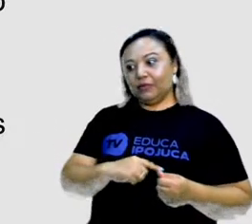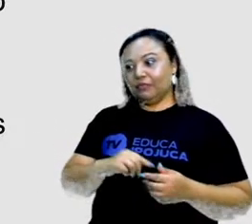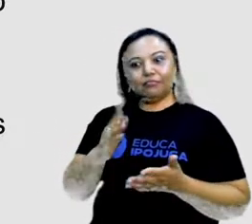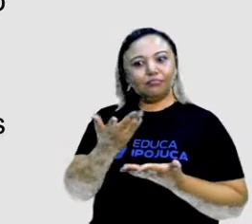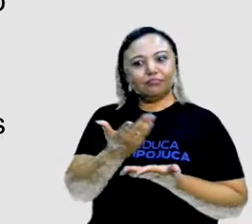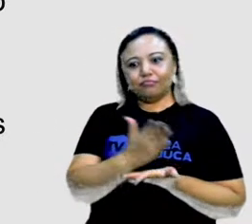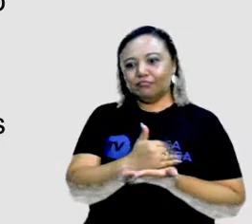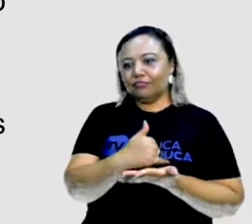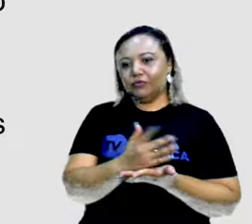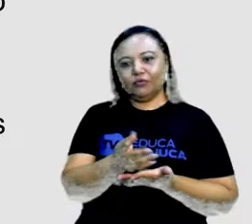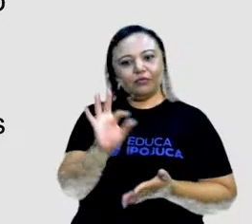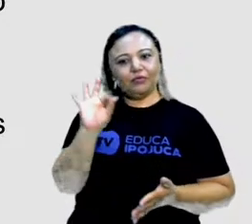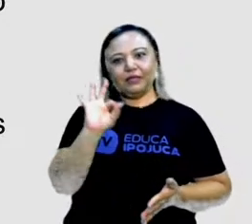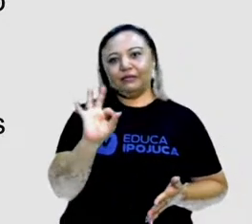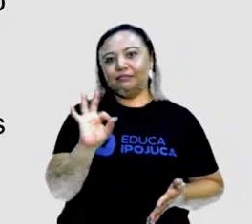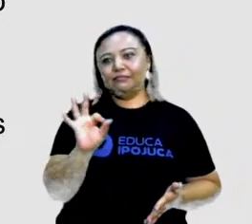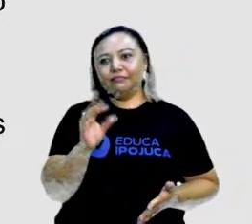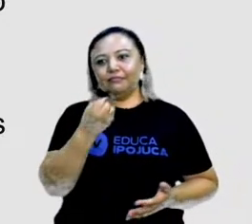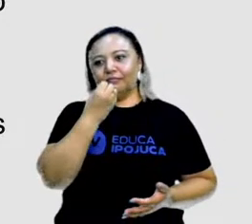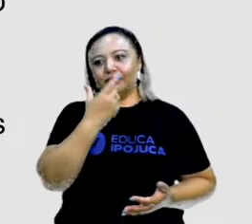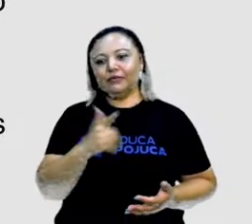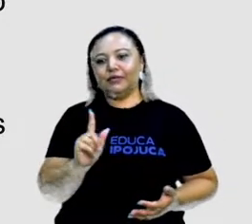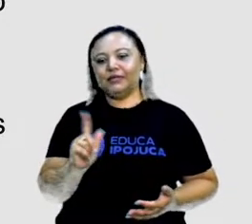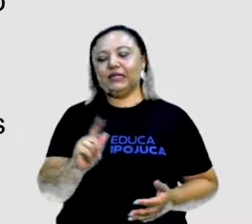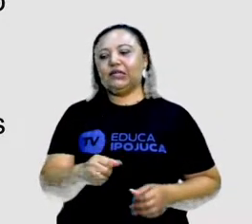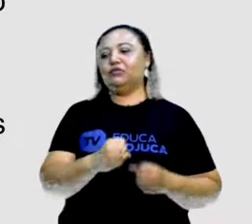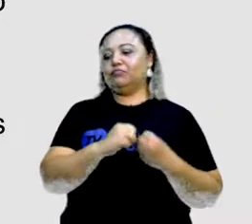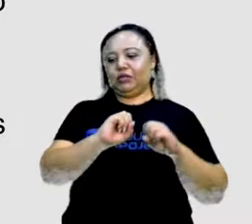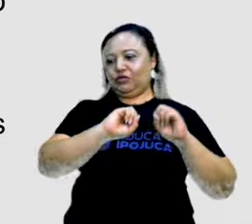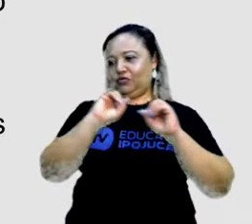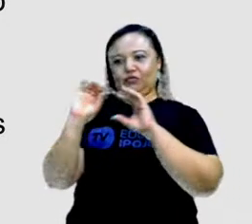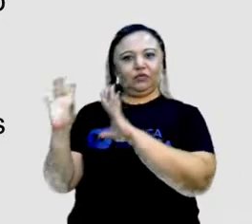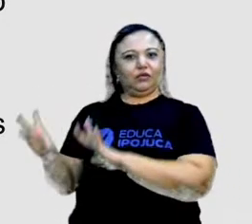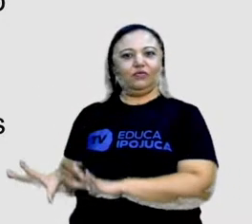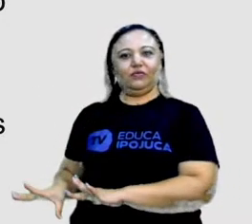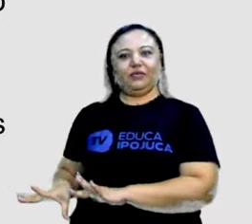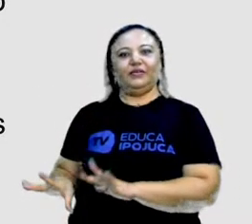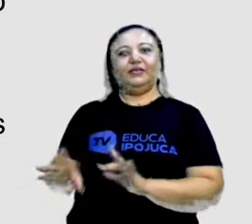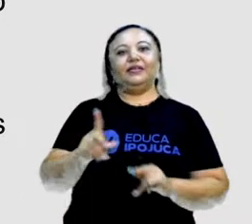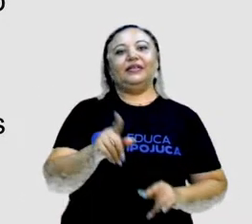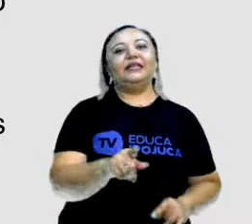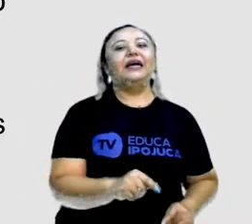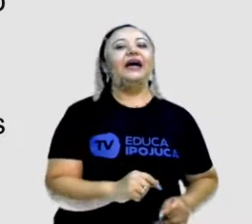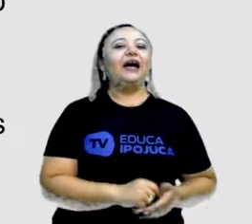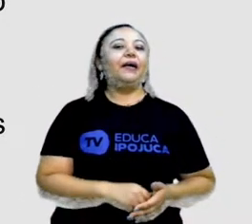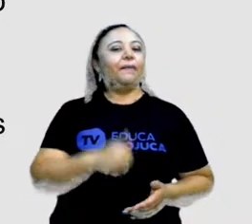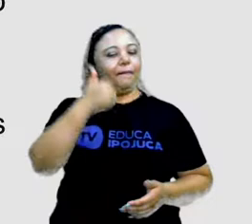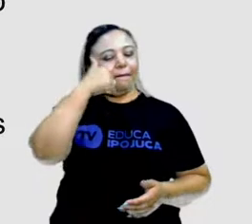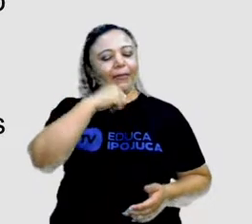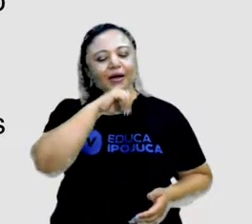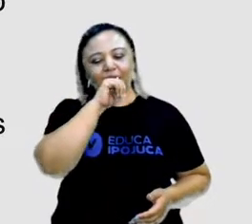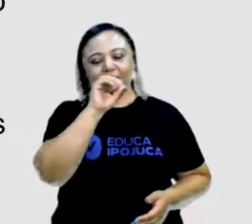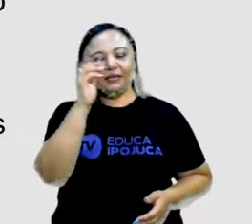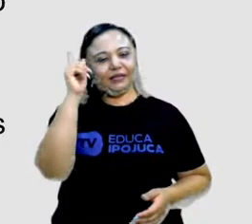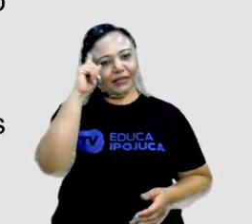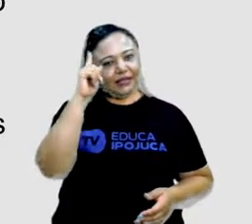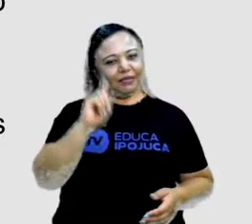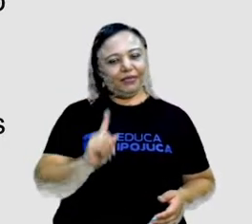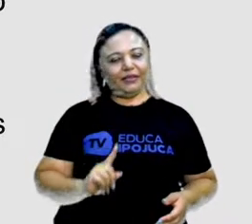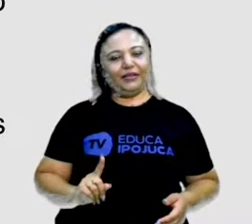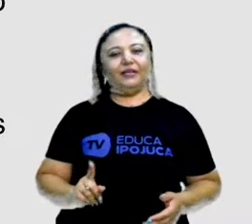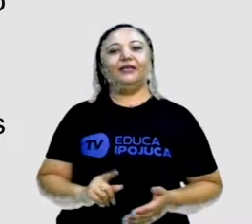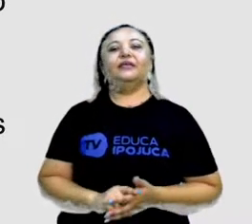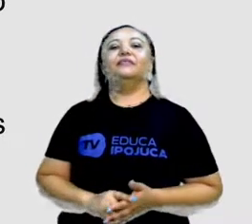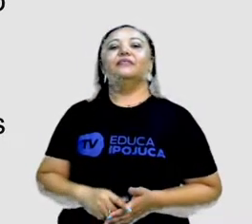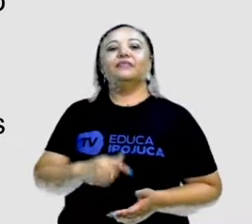Meu Deus, sua doida! Você teve coragem de fazer uma coisa dessas? Tive! Se a minha mãe não